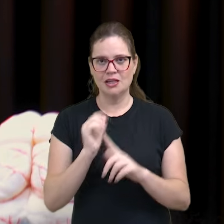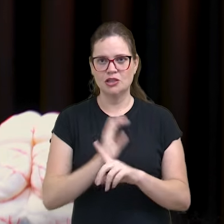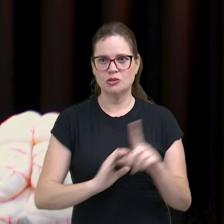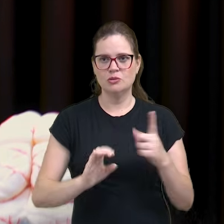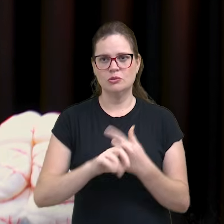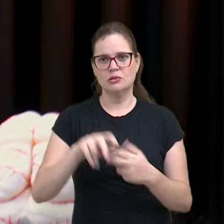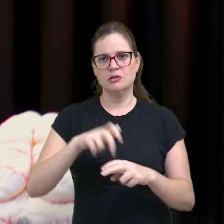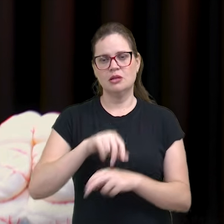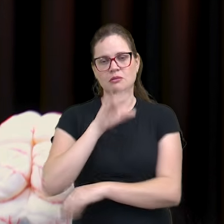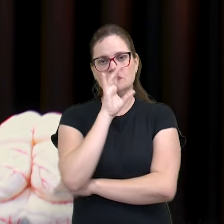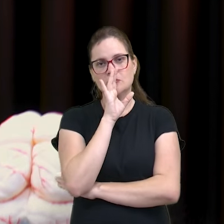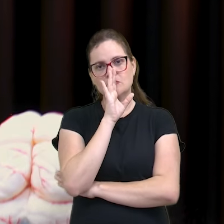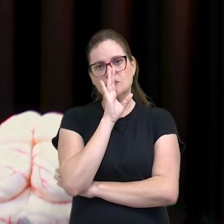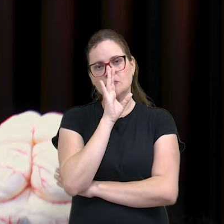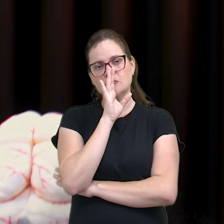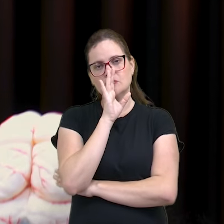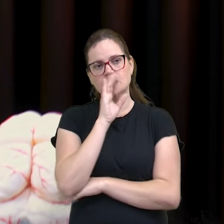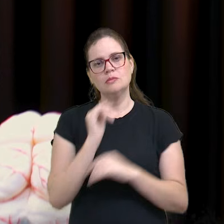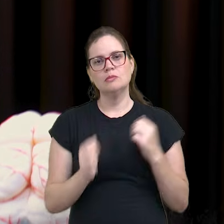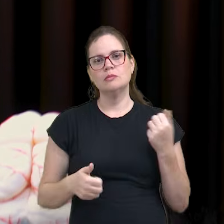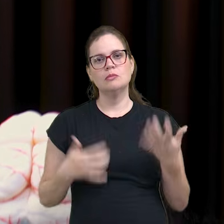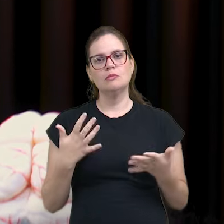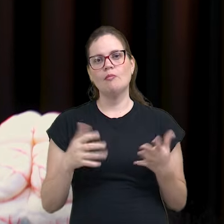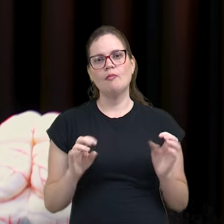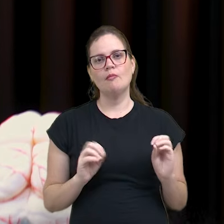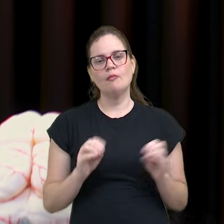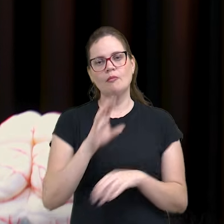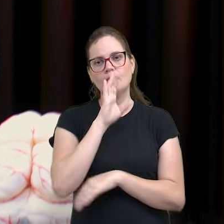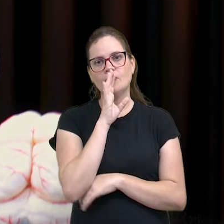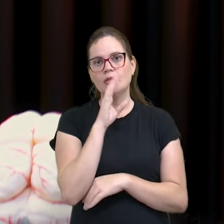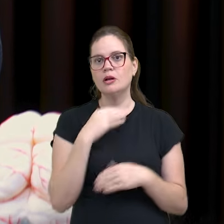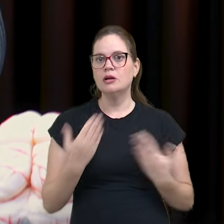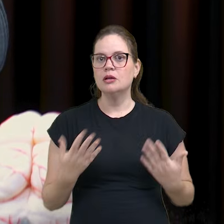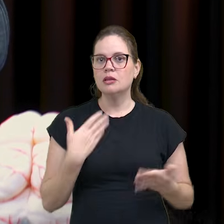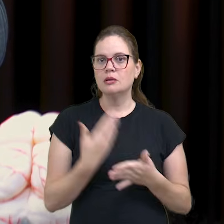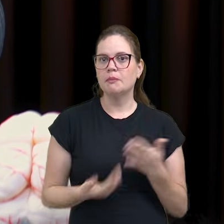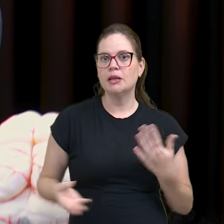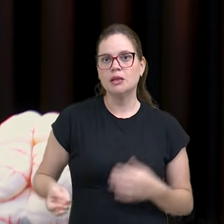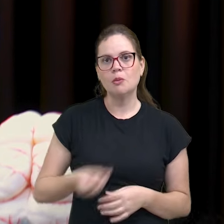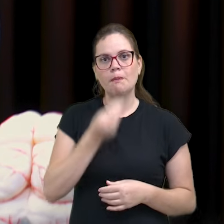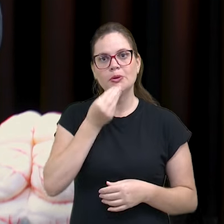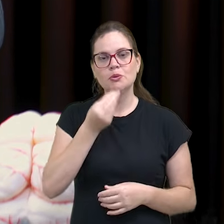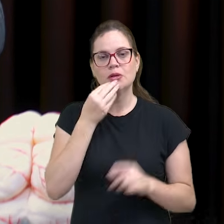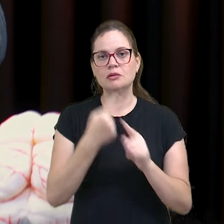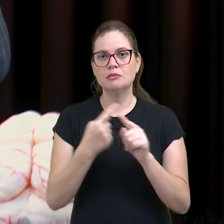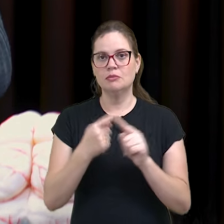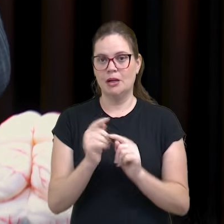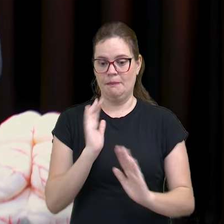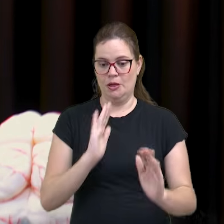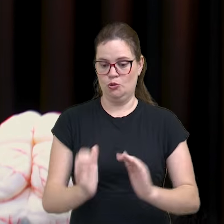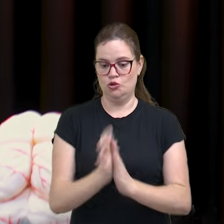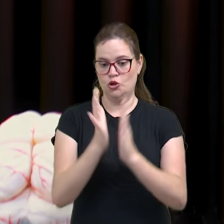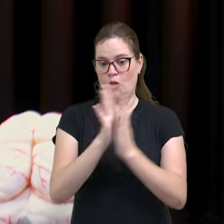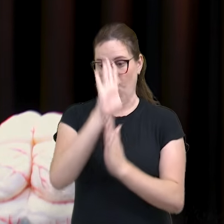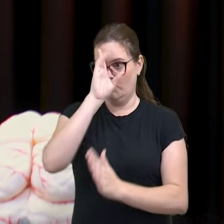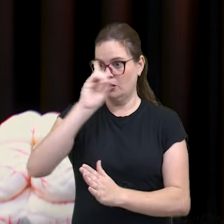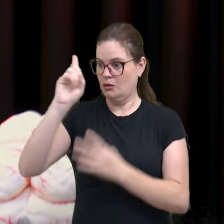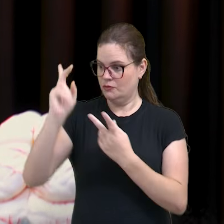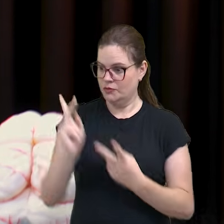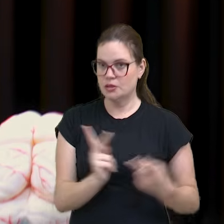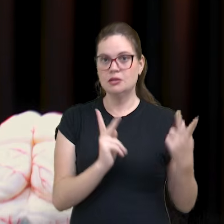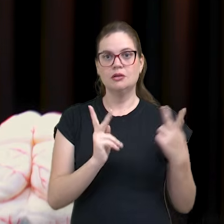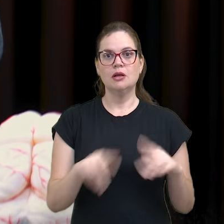cantam. Ela está perdendo ali uma oportunidade, além da espiritual, que Deus habita em meio aos